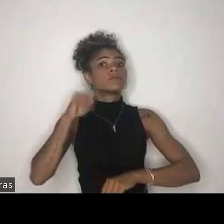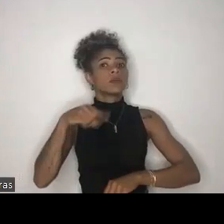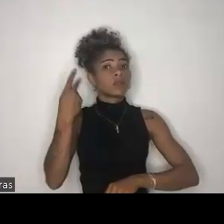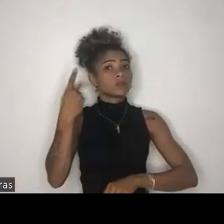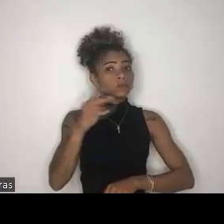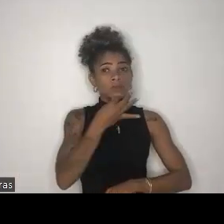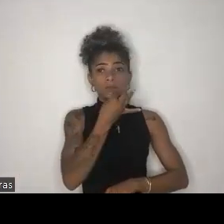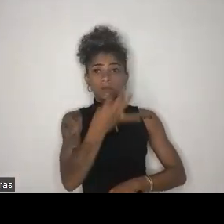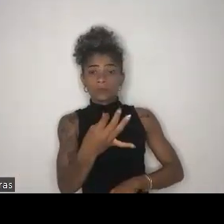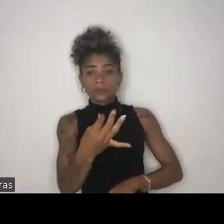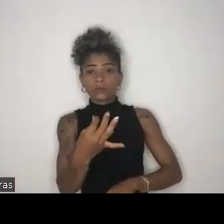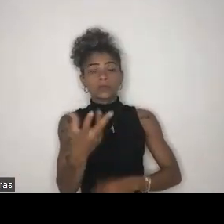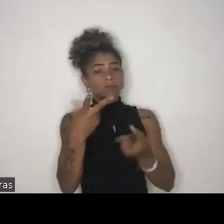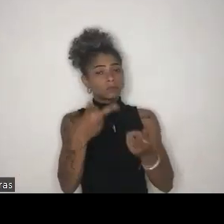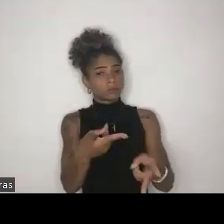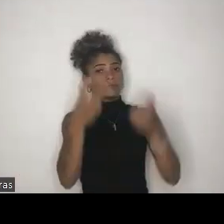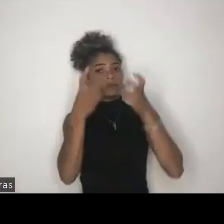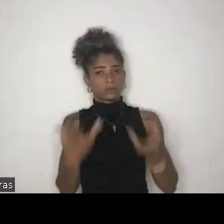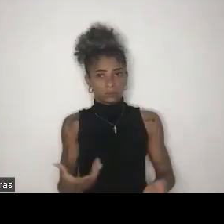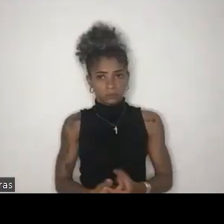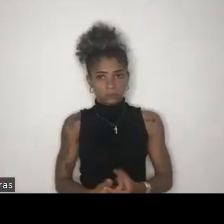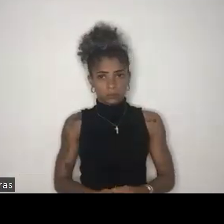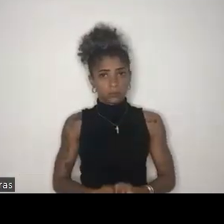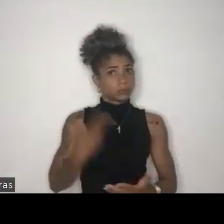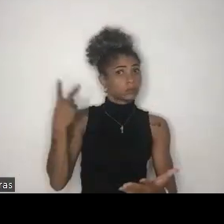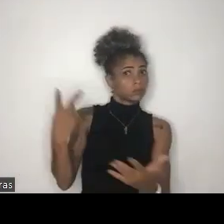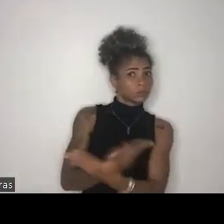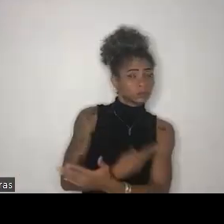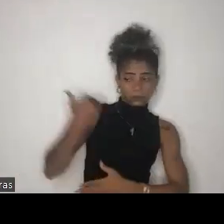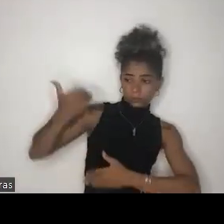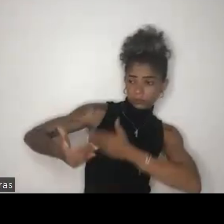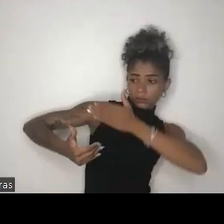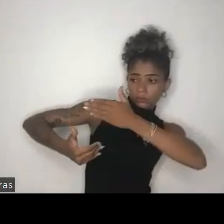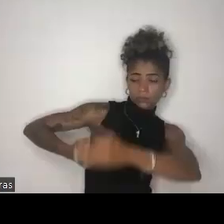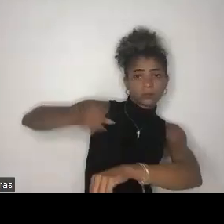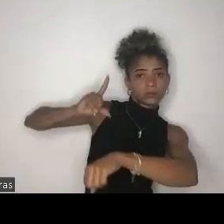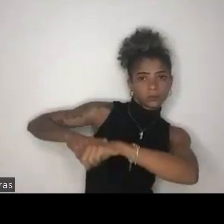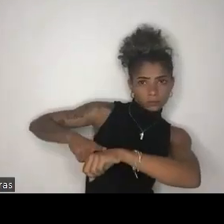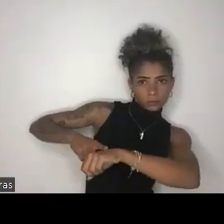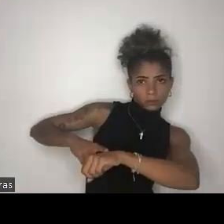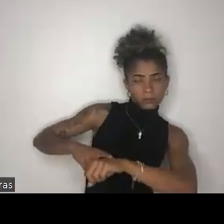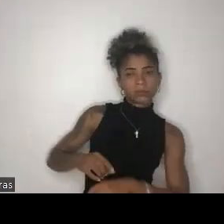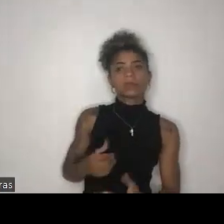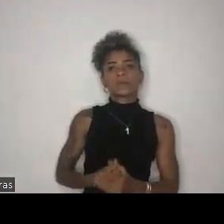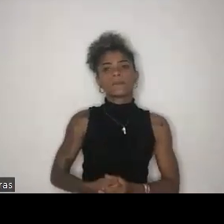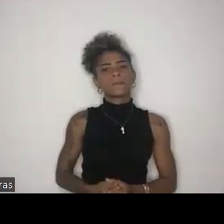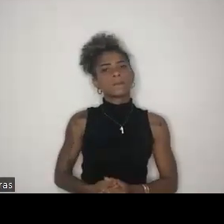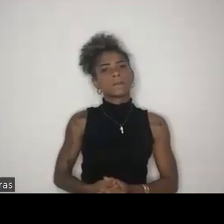abertura de percepção e ela acontece através de uma jornada de tempo então essa